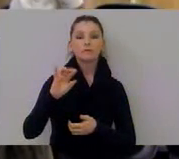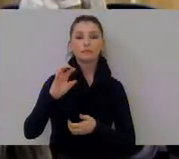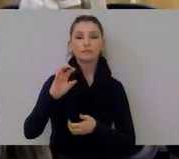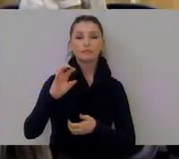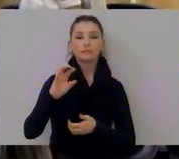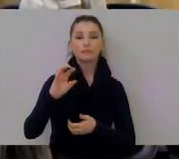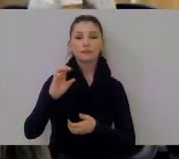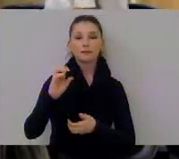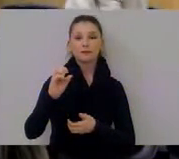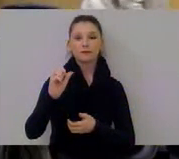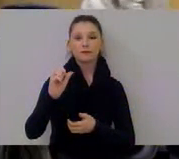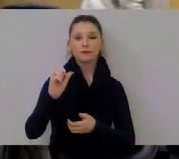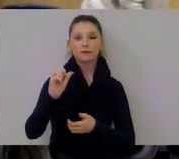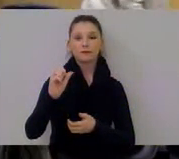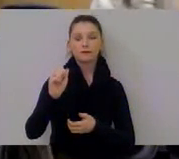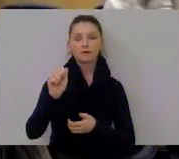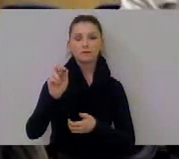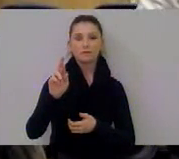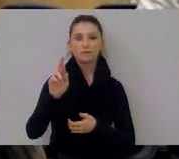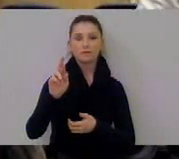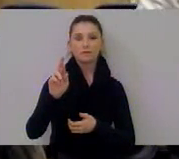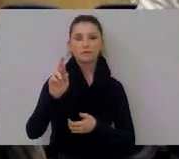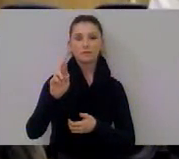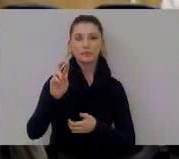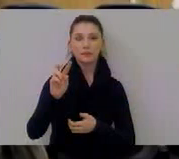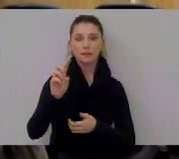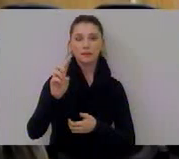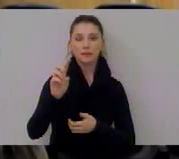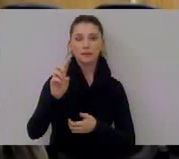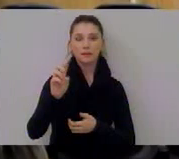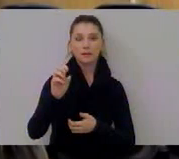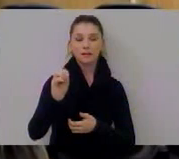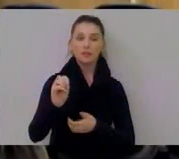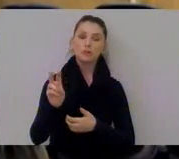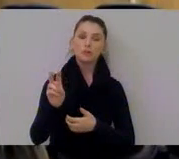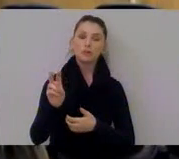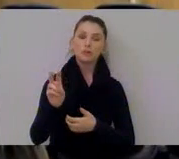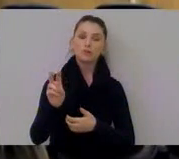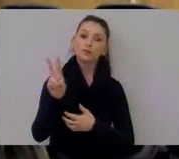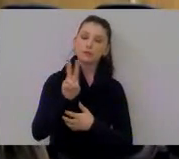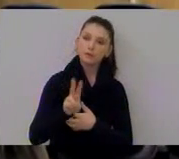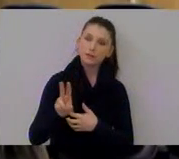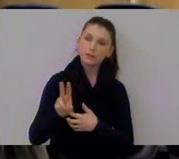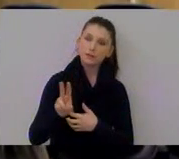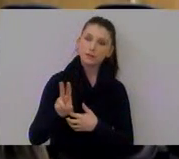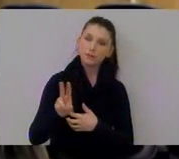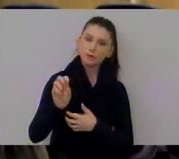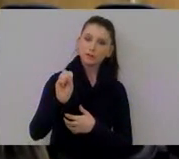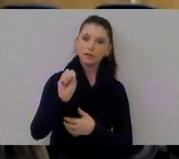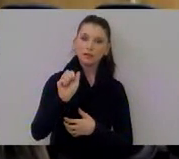e cumprimentar o vereador Salésio Lima,